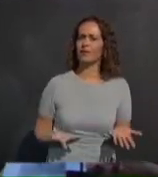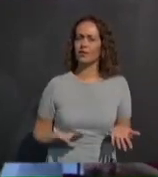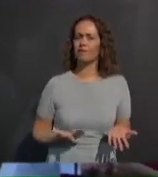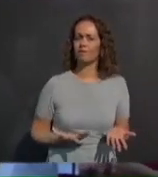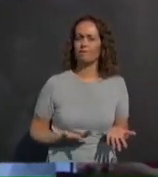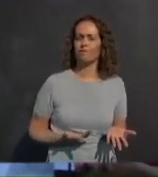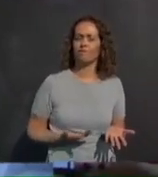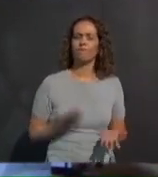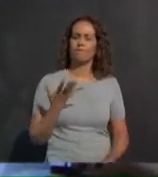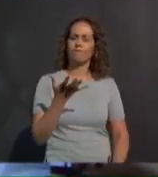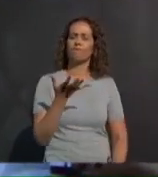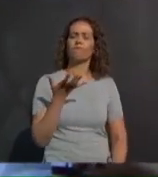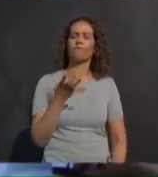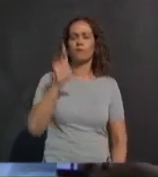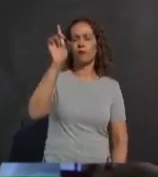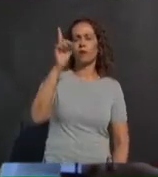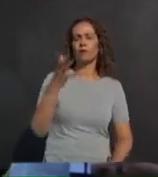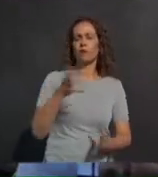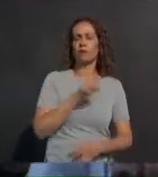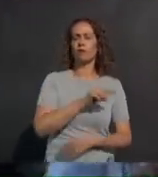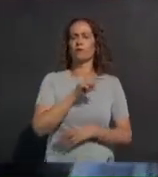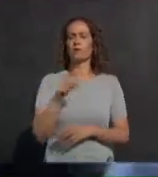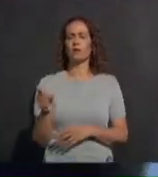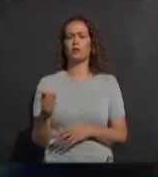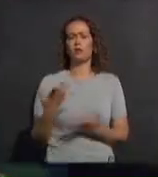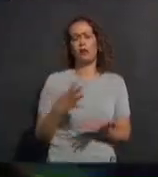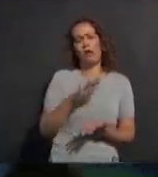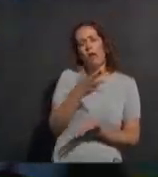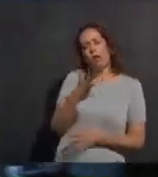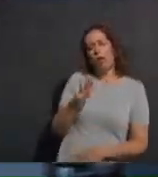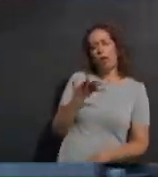quer viver na beirada? Volta para outra imagem.